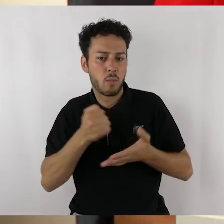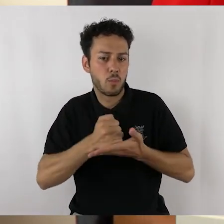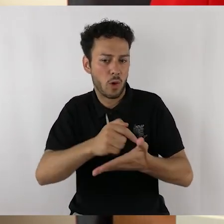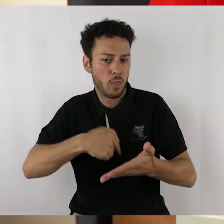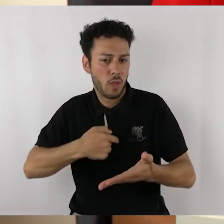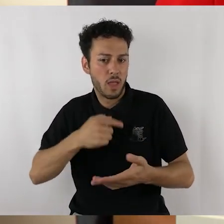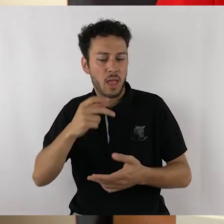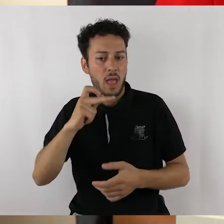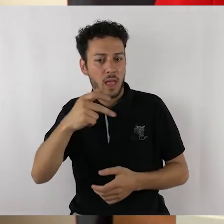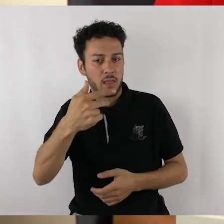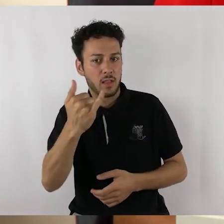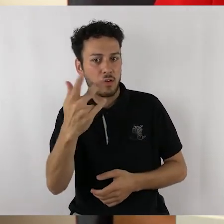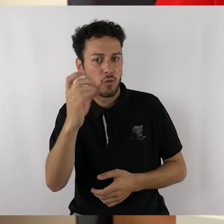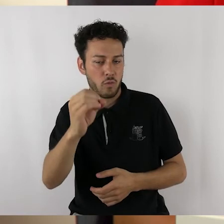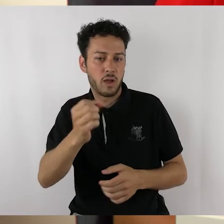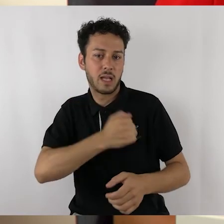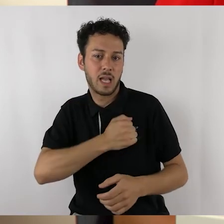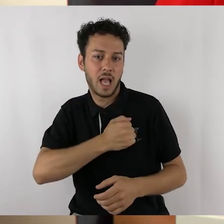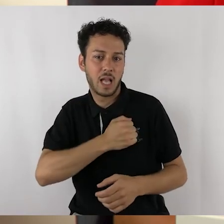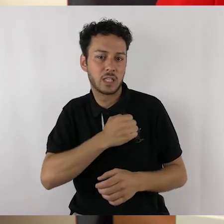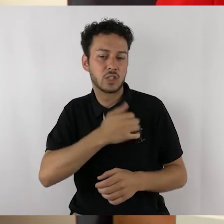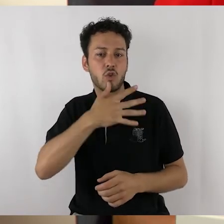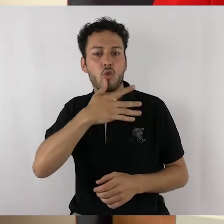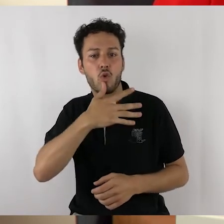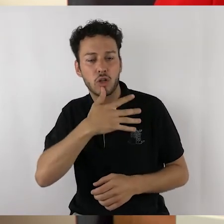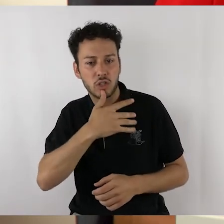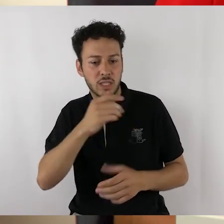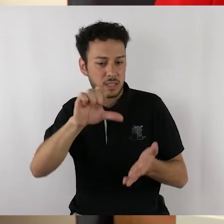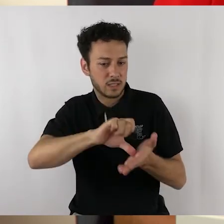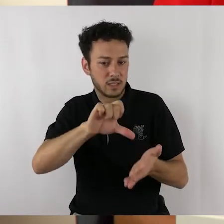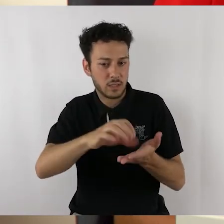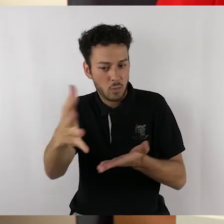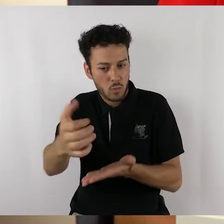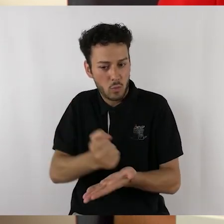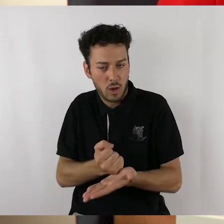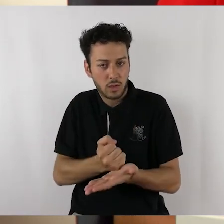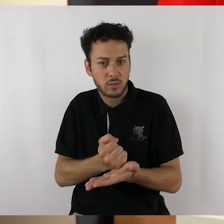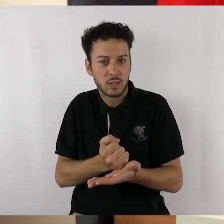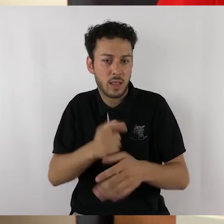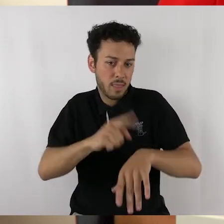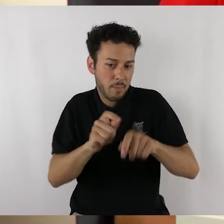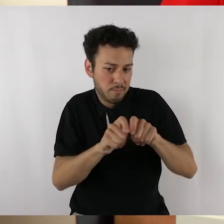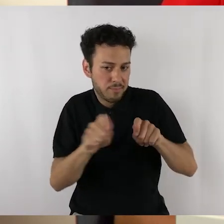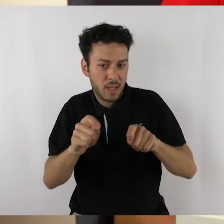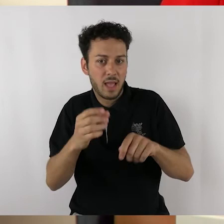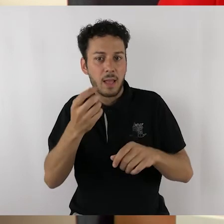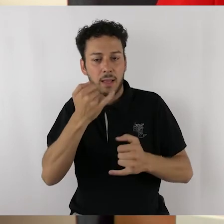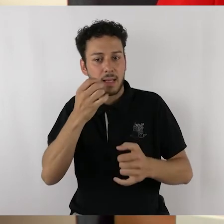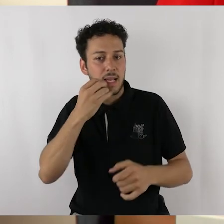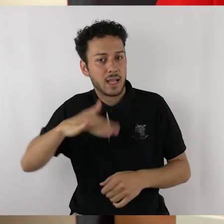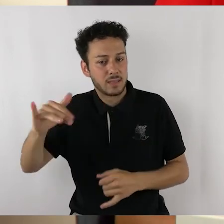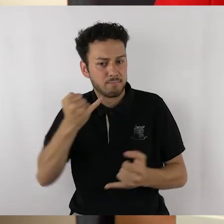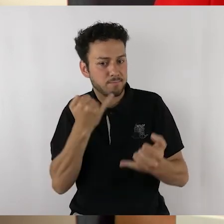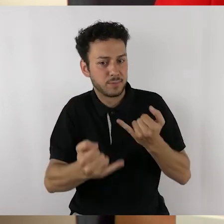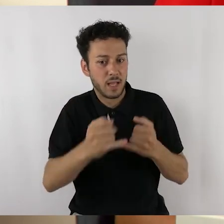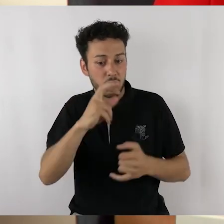este mês ou ative bem que irá apoiar a Casa das Cores A Casa das Cores é um centro de acolhimento temporário para crianças emprego